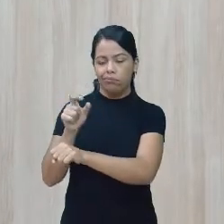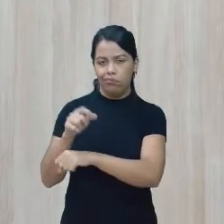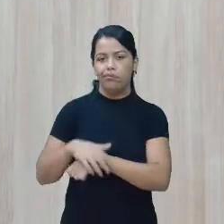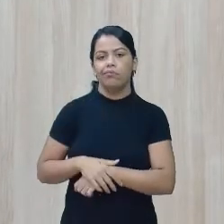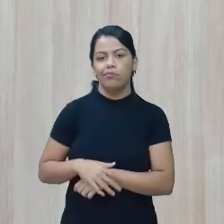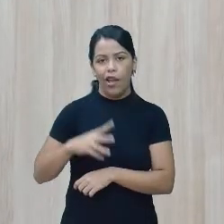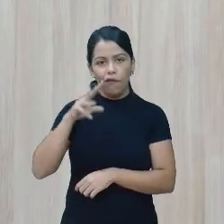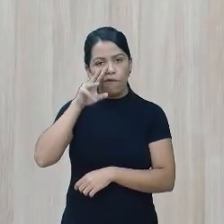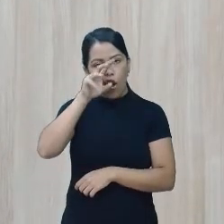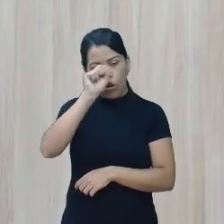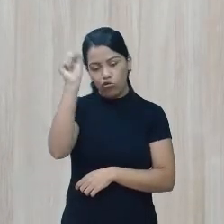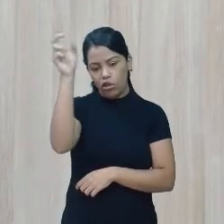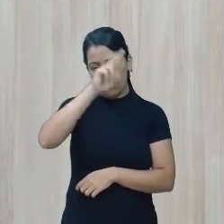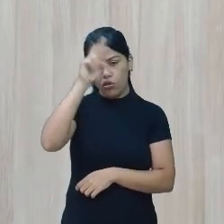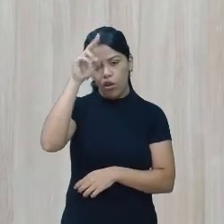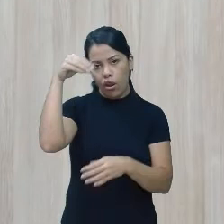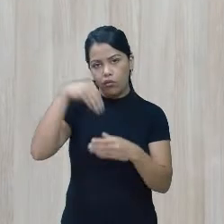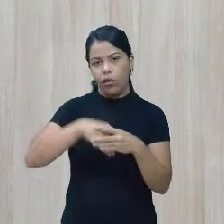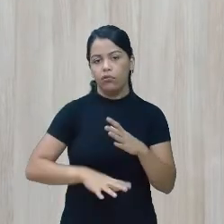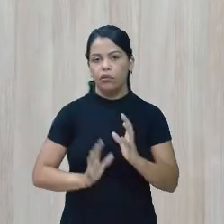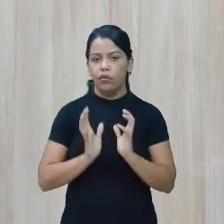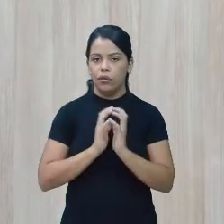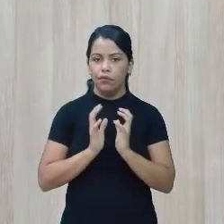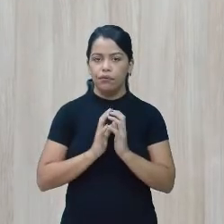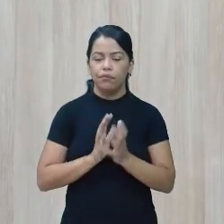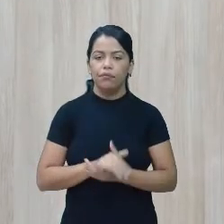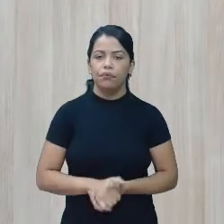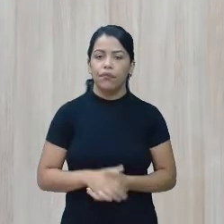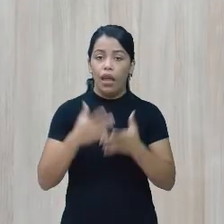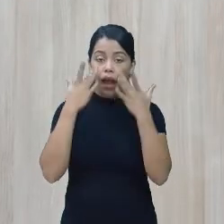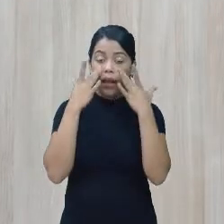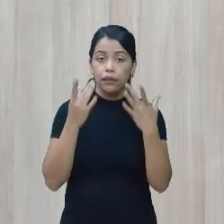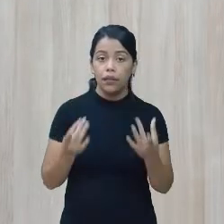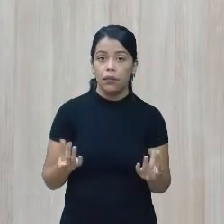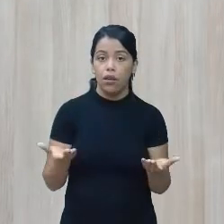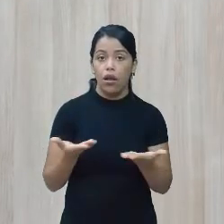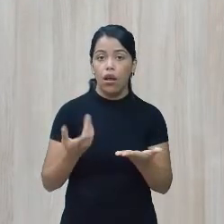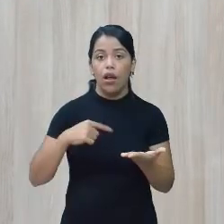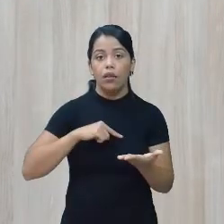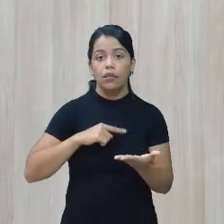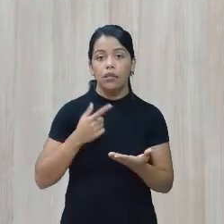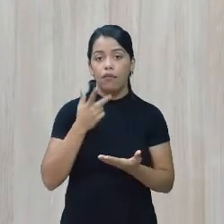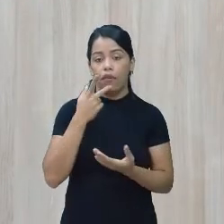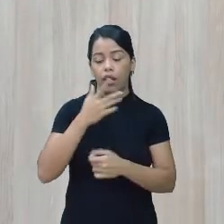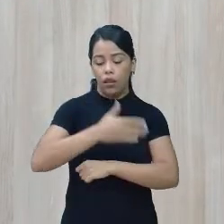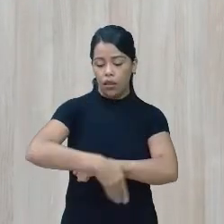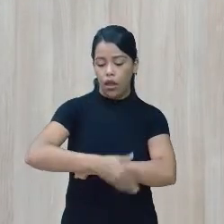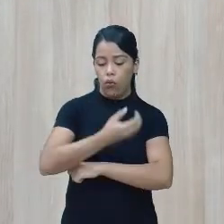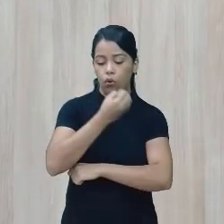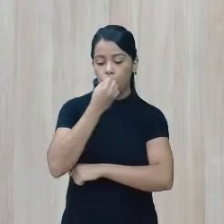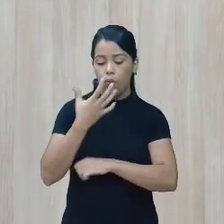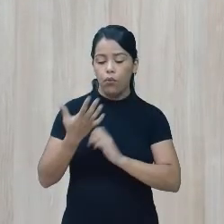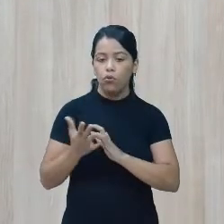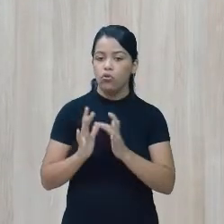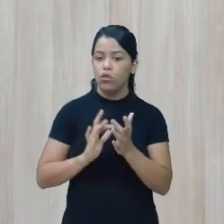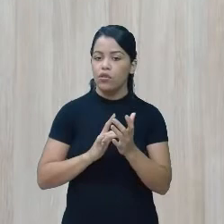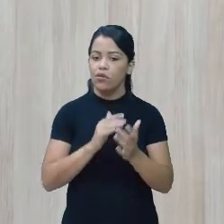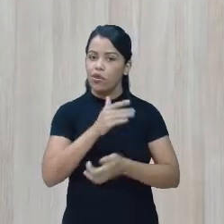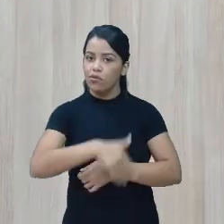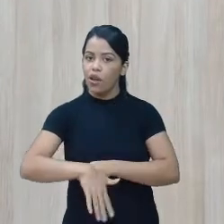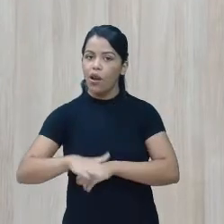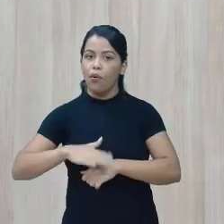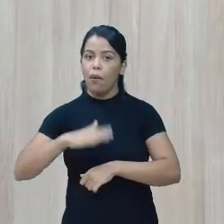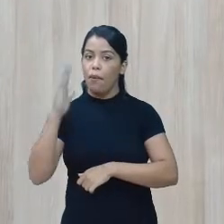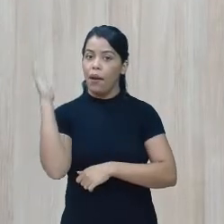pela história da escravidão. E aí justamente que eu vou chamar a atenção. Muitas vezes a gente fala da Rua do Bom Jesus como uma das ruas mais bonitas e